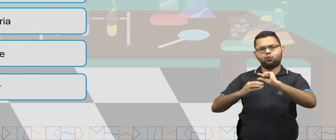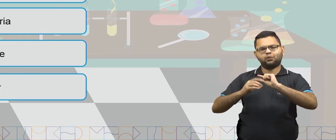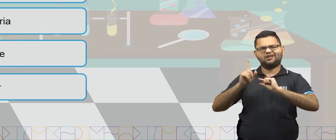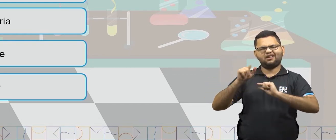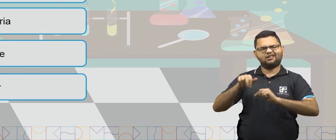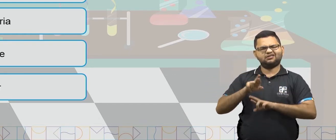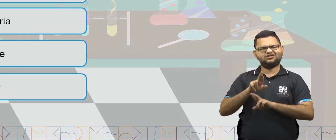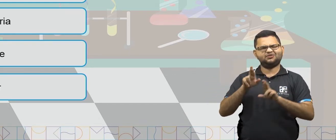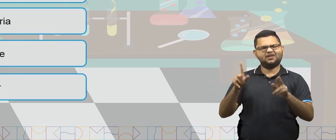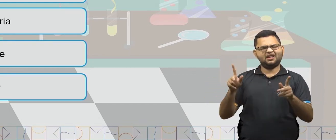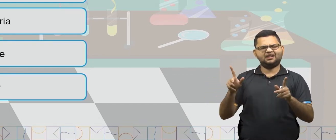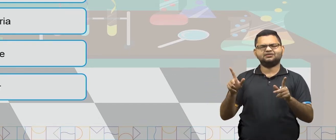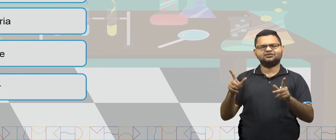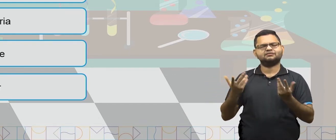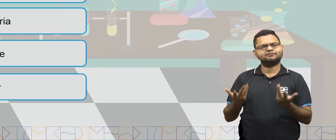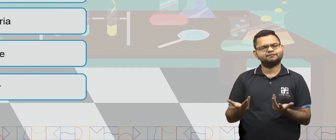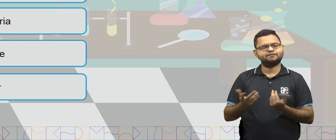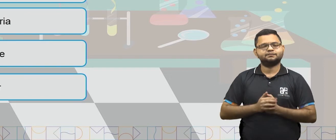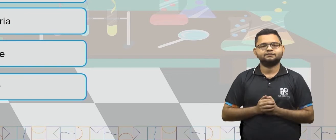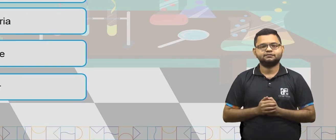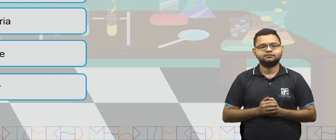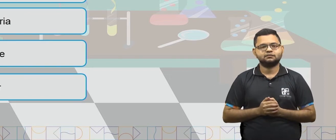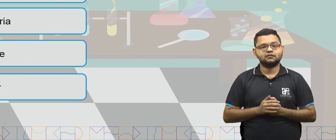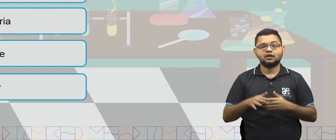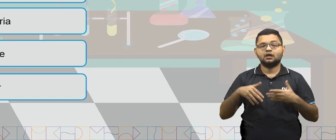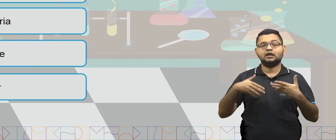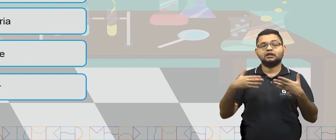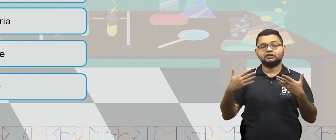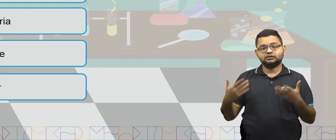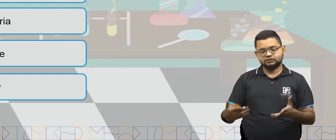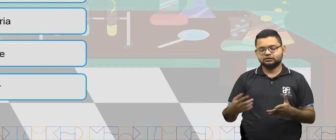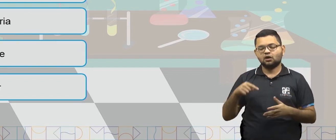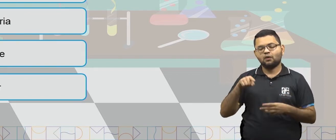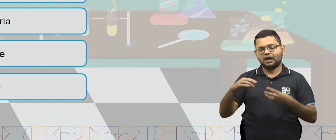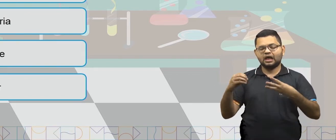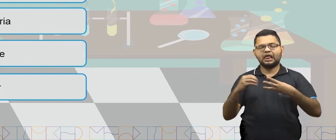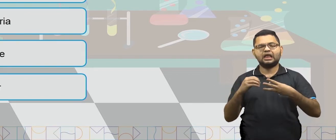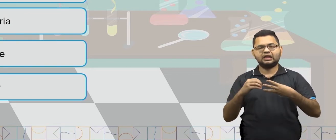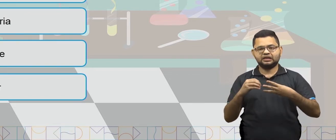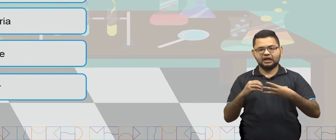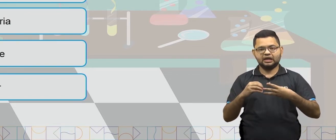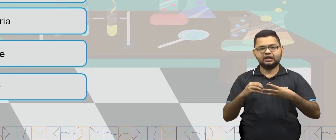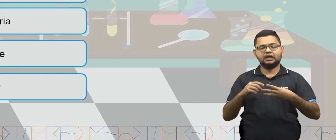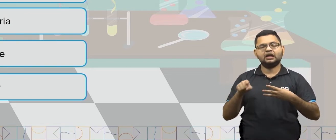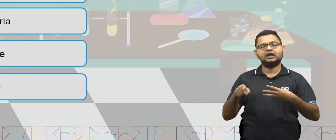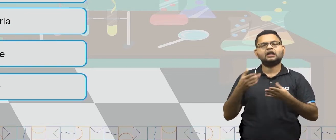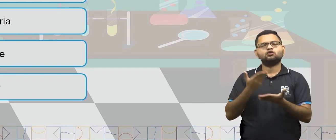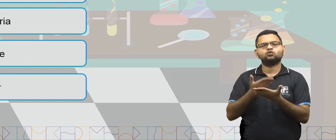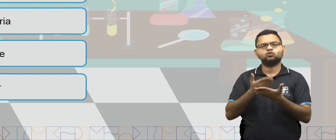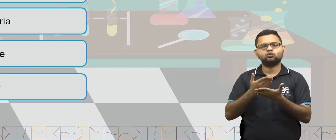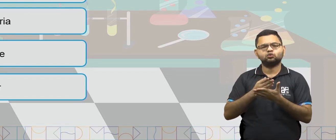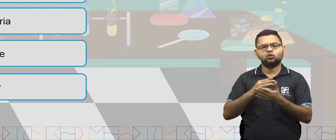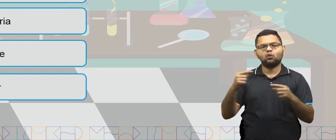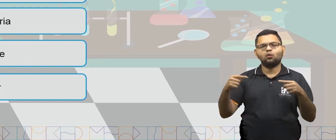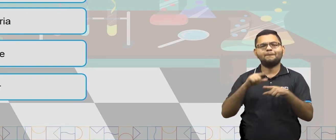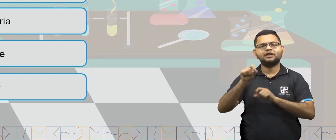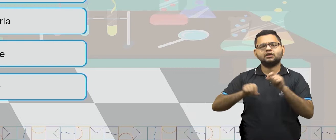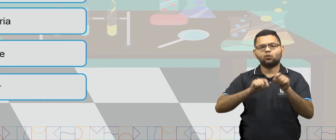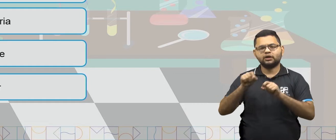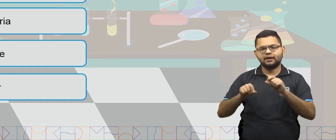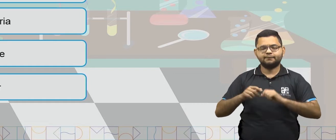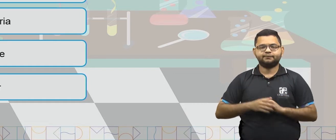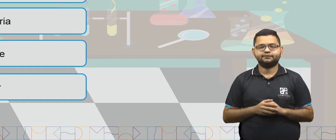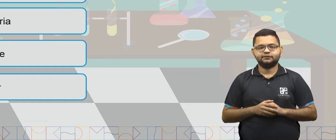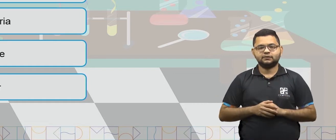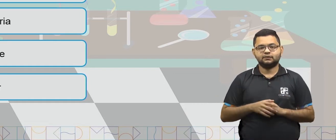células era diferente. A célula sem cloroplasto estudada por Maria Maria é uma célula de...